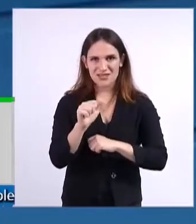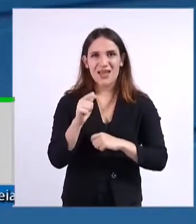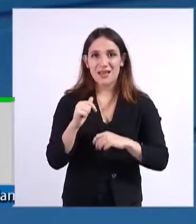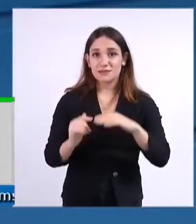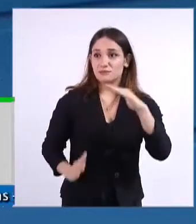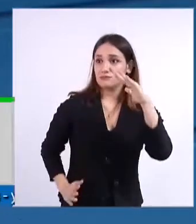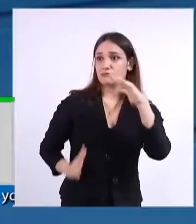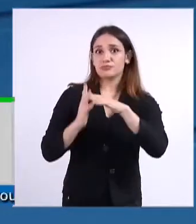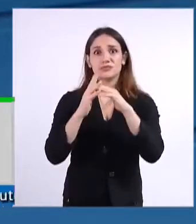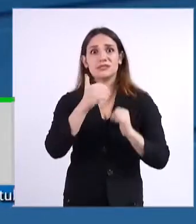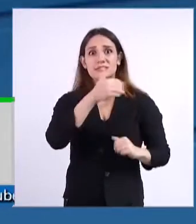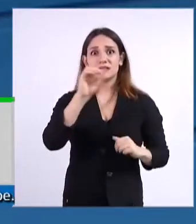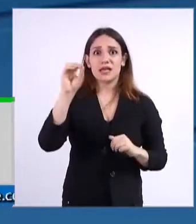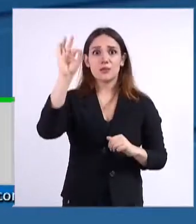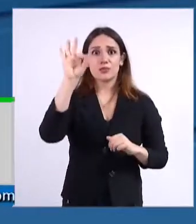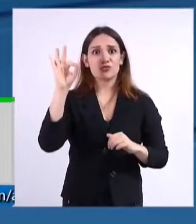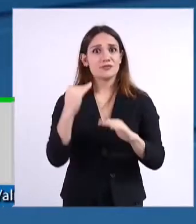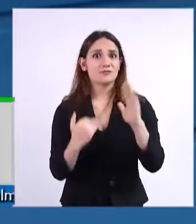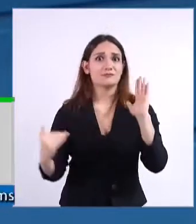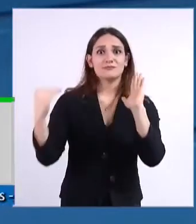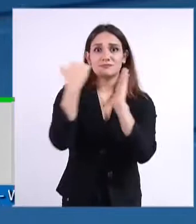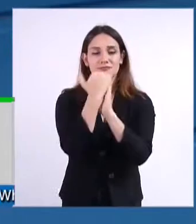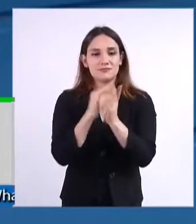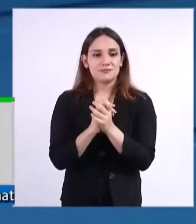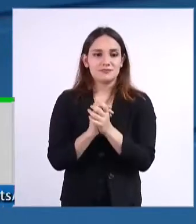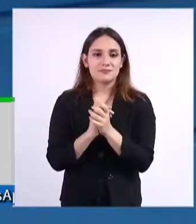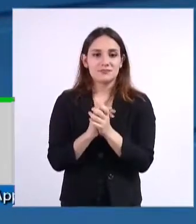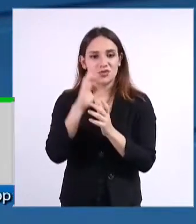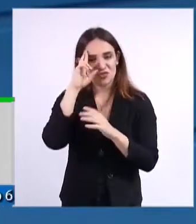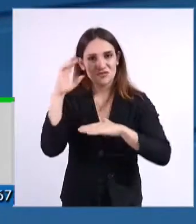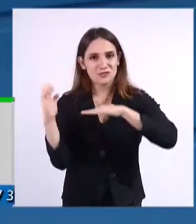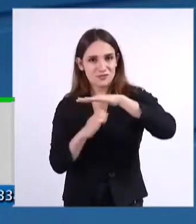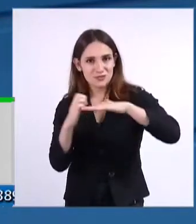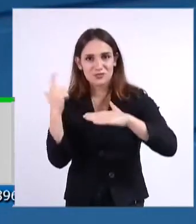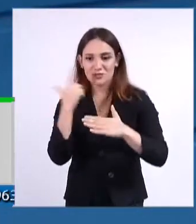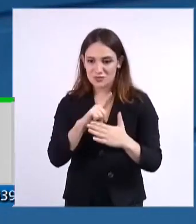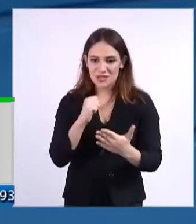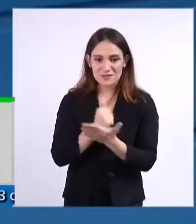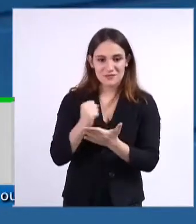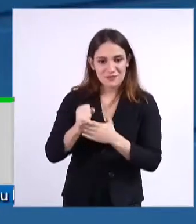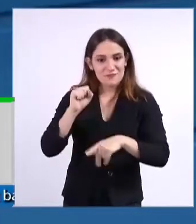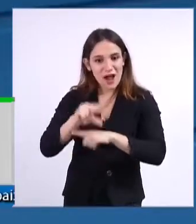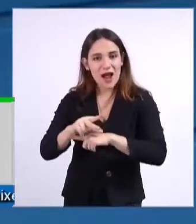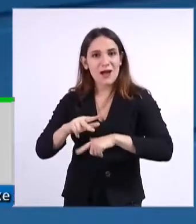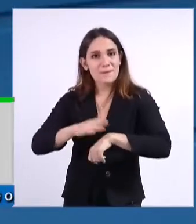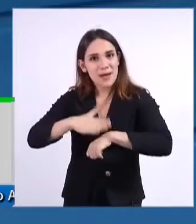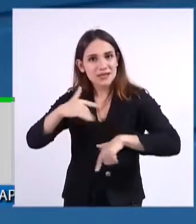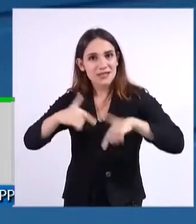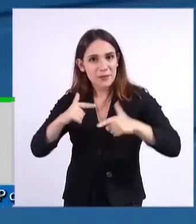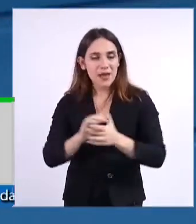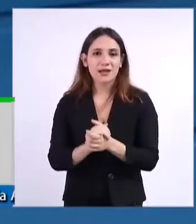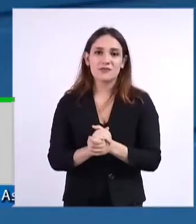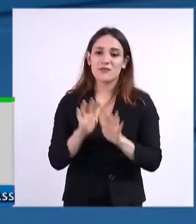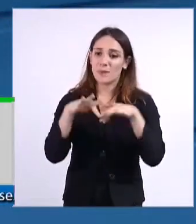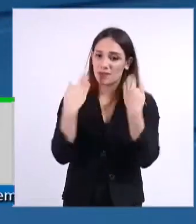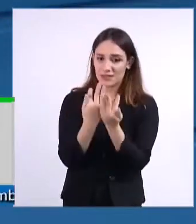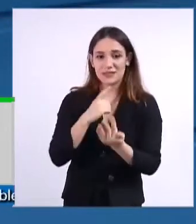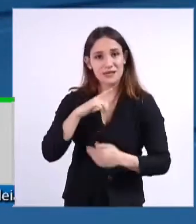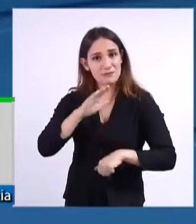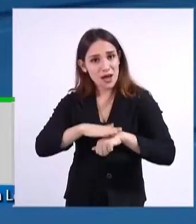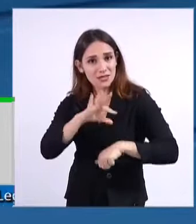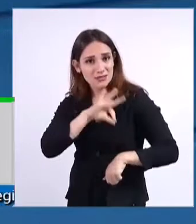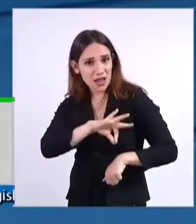economia está reagindo. E a economia reagindo, o empresariado vai poder contratar mais, as famílias vão poder ter mais renda. E